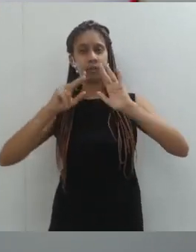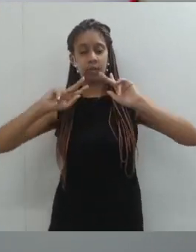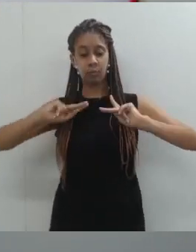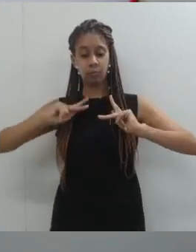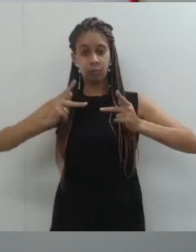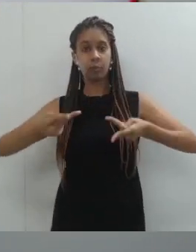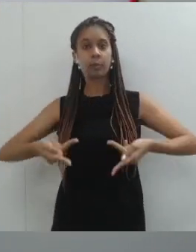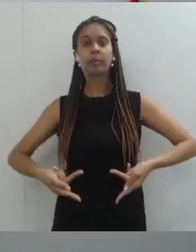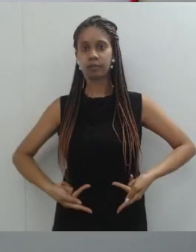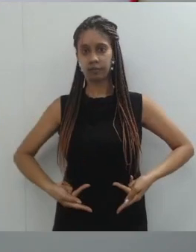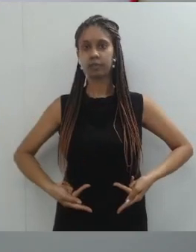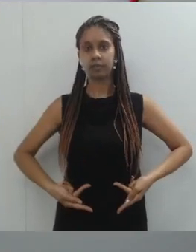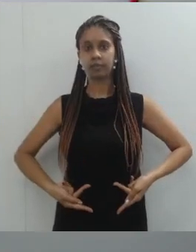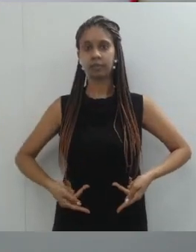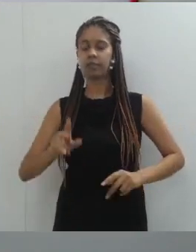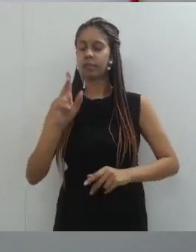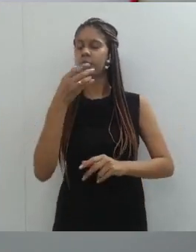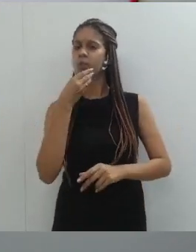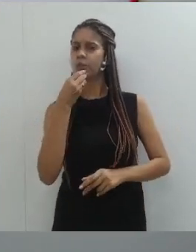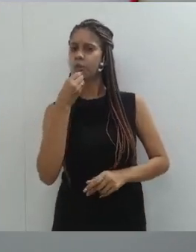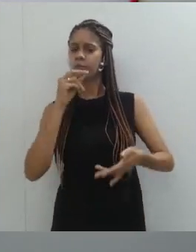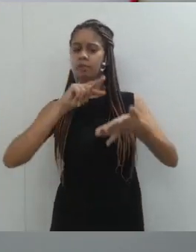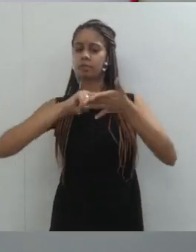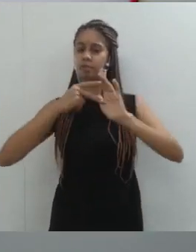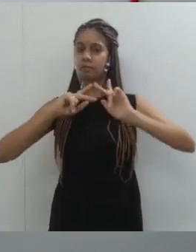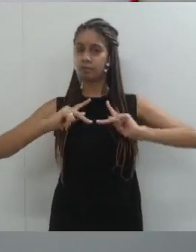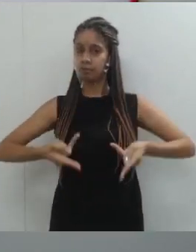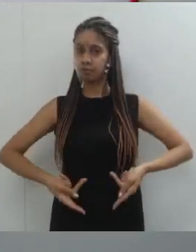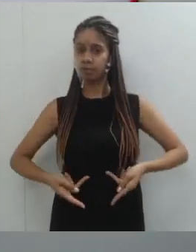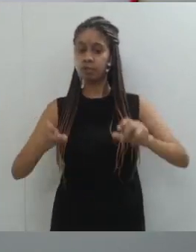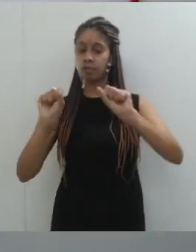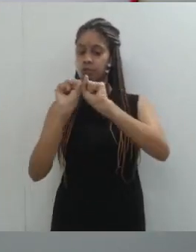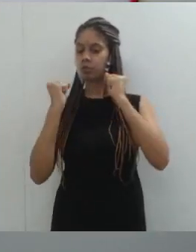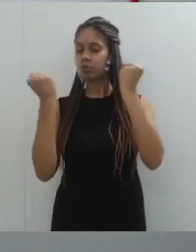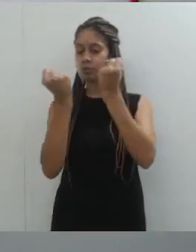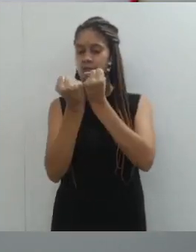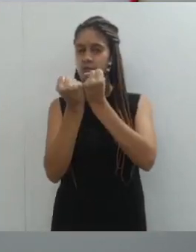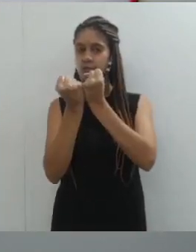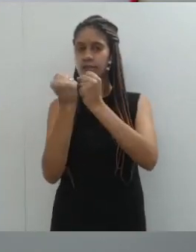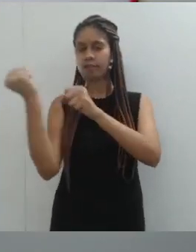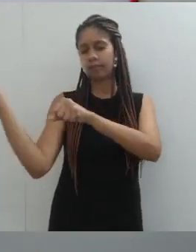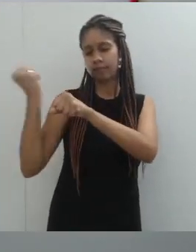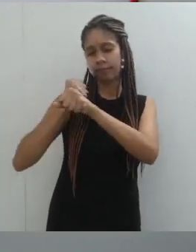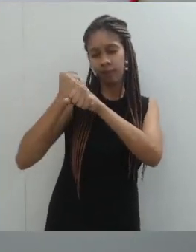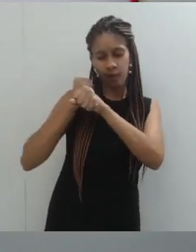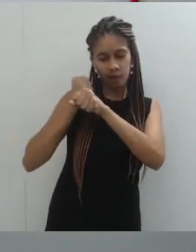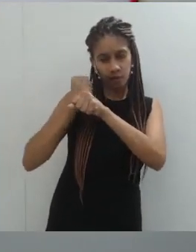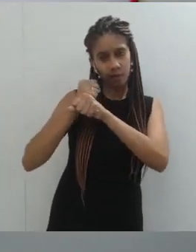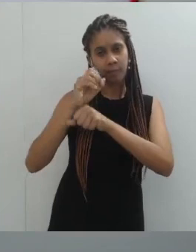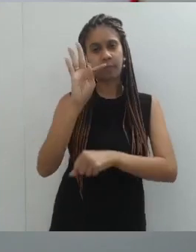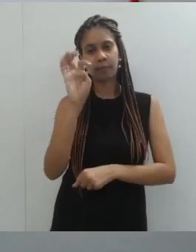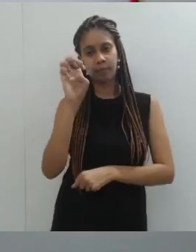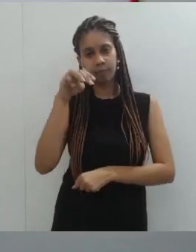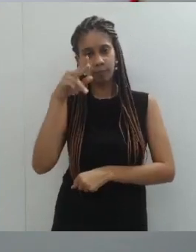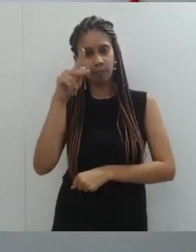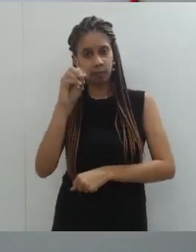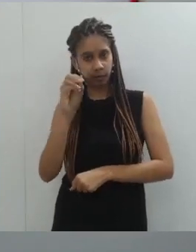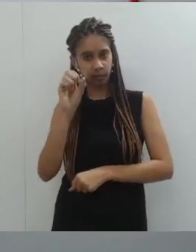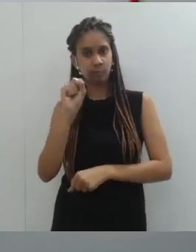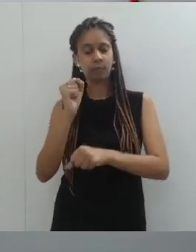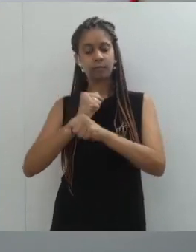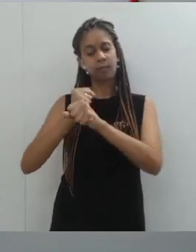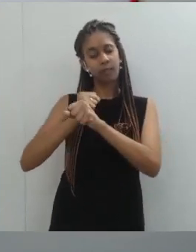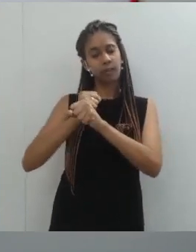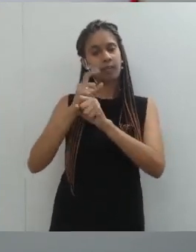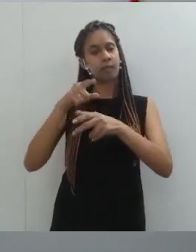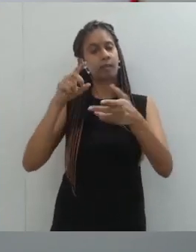bem claro. Então, homem, sociedade e tempo são palavras que não podem deixar de ser associadas